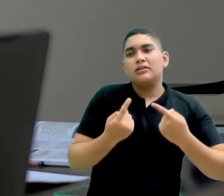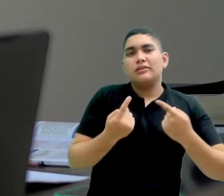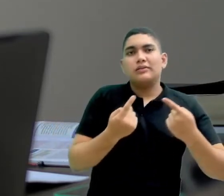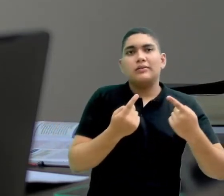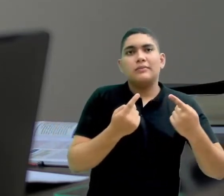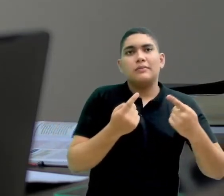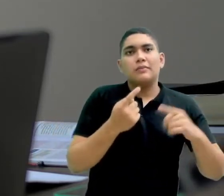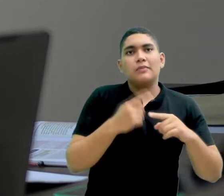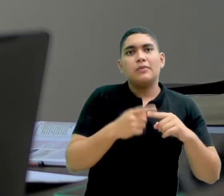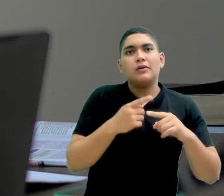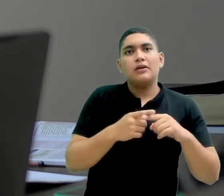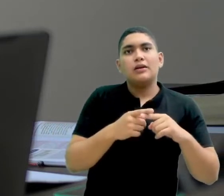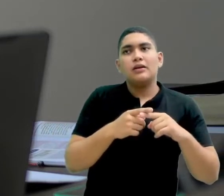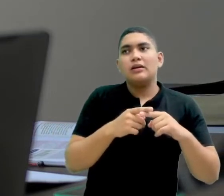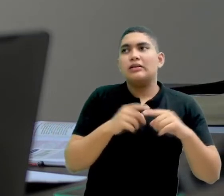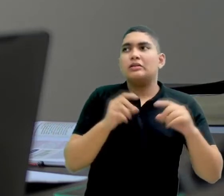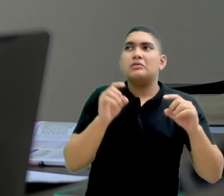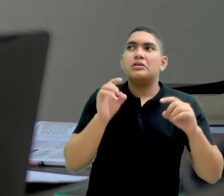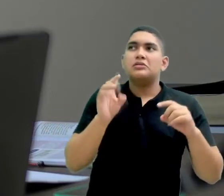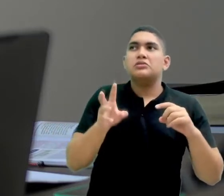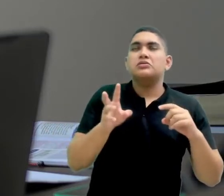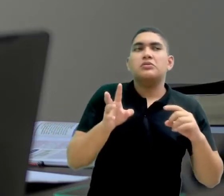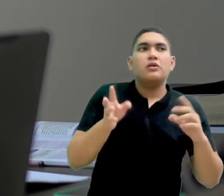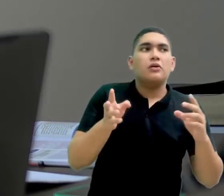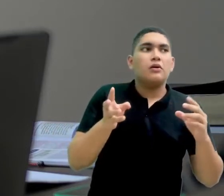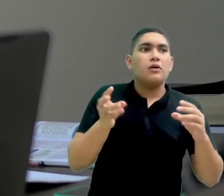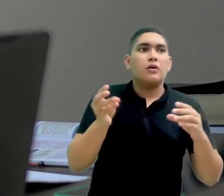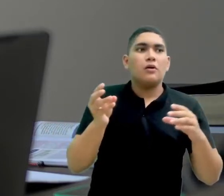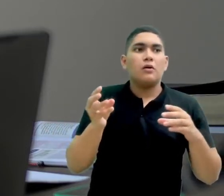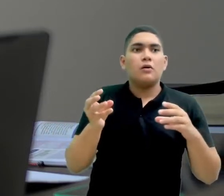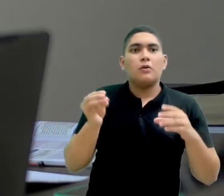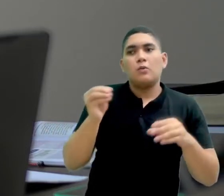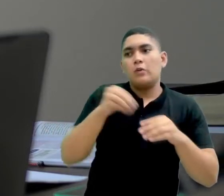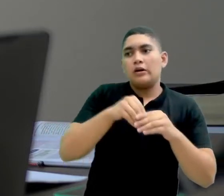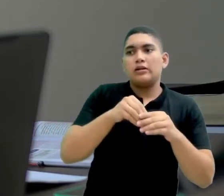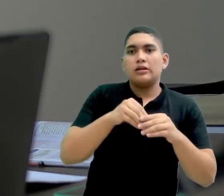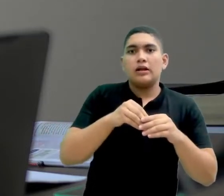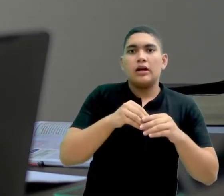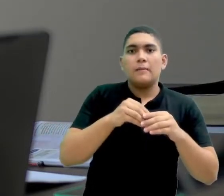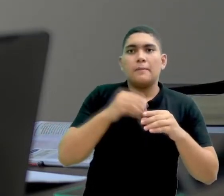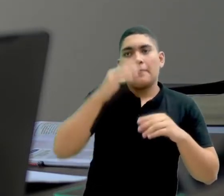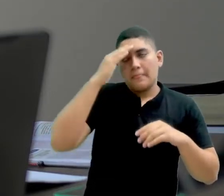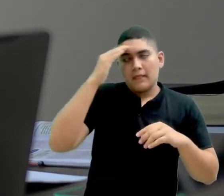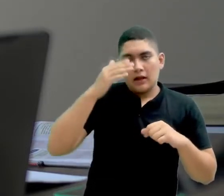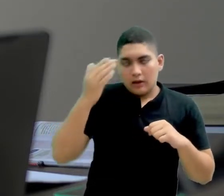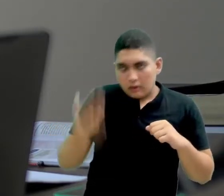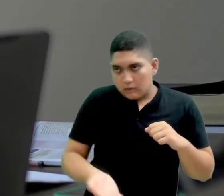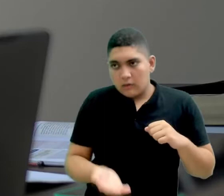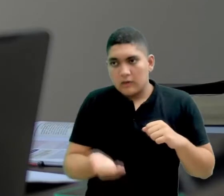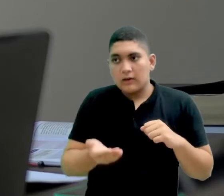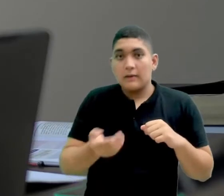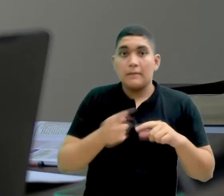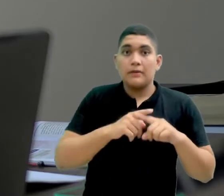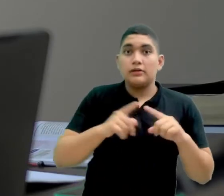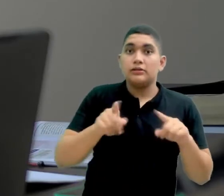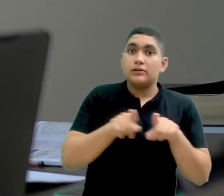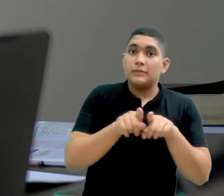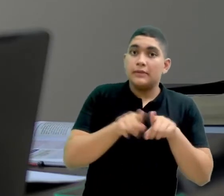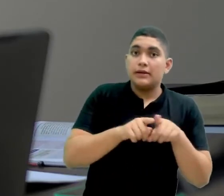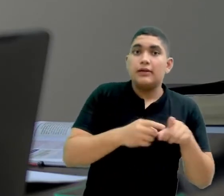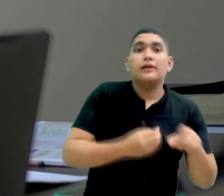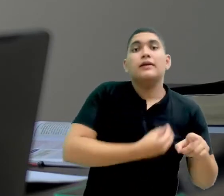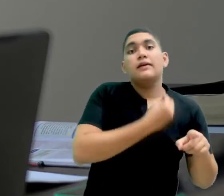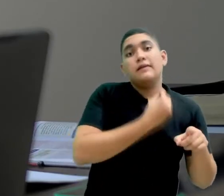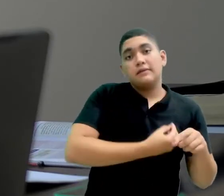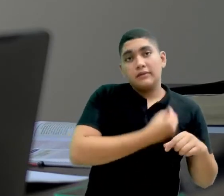somente a honra, ou não somente a vida, mas também a honra, né? Nós temos aí Mateus 5, 21 e 22, né,